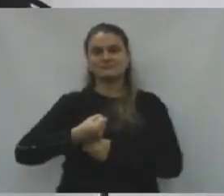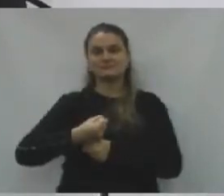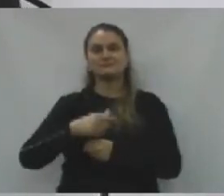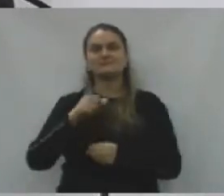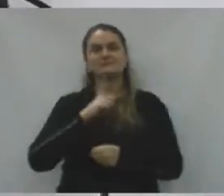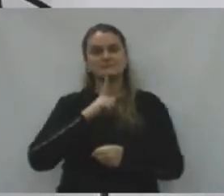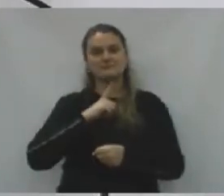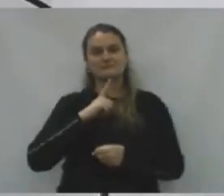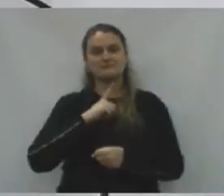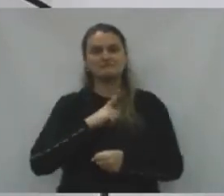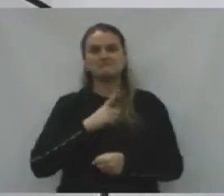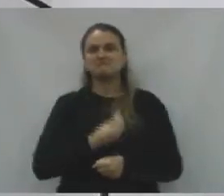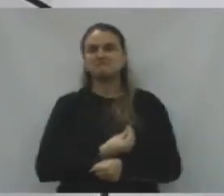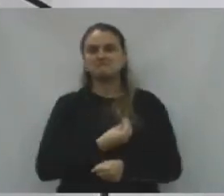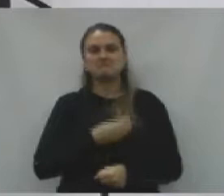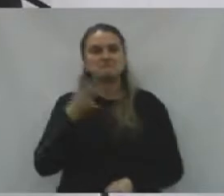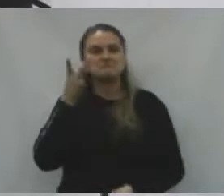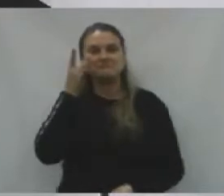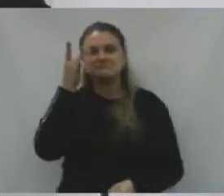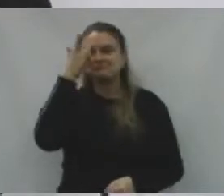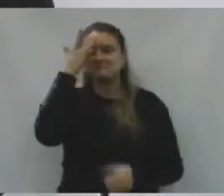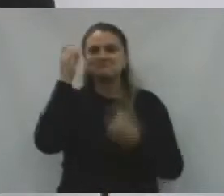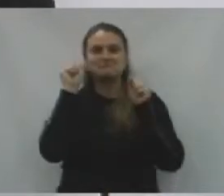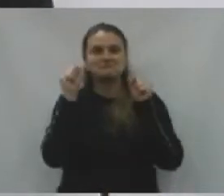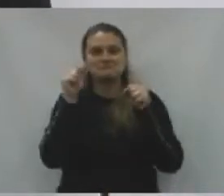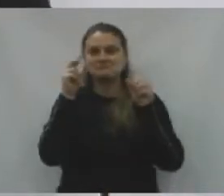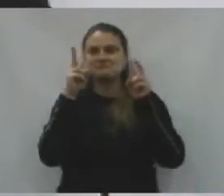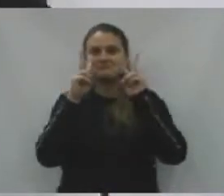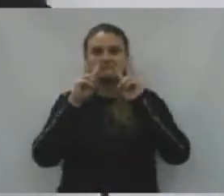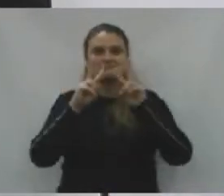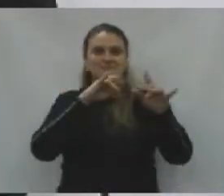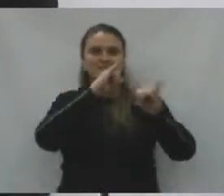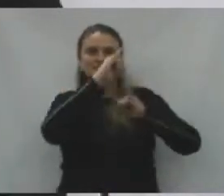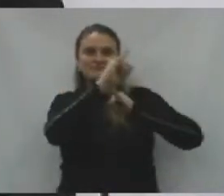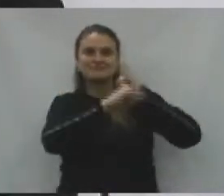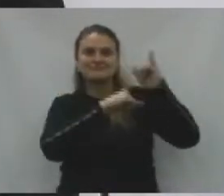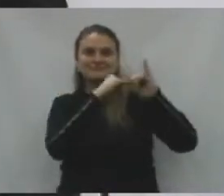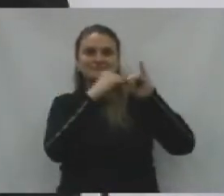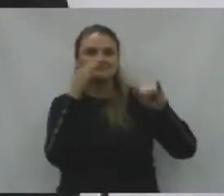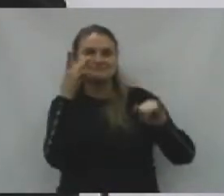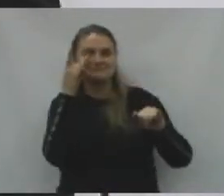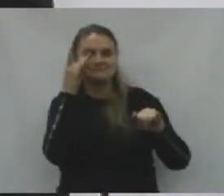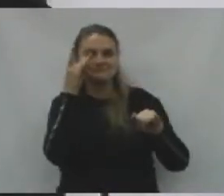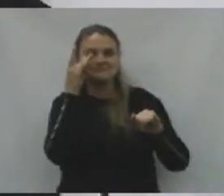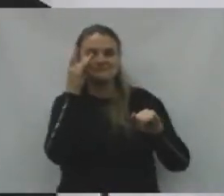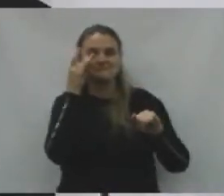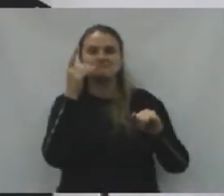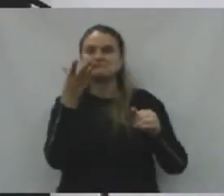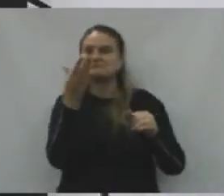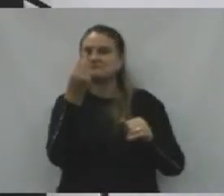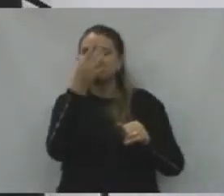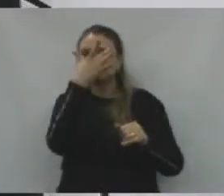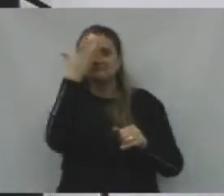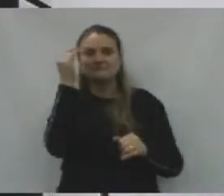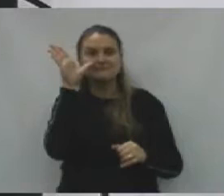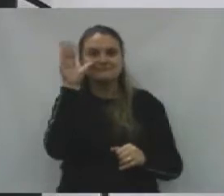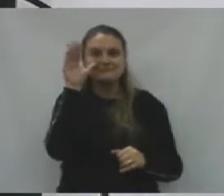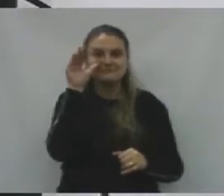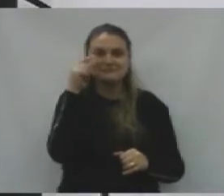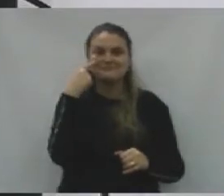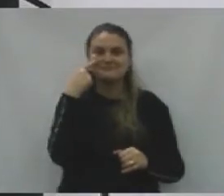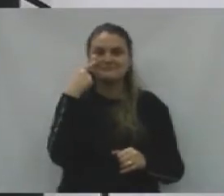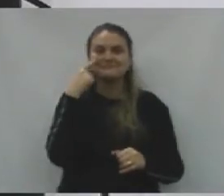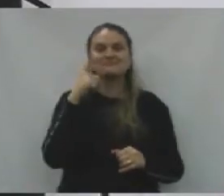E, esse ano, transmitimos ao vivo a 3ª edição, inclusive com um destaque muito grande de audiência para